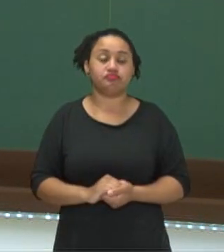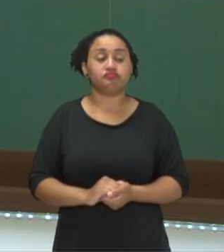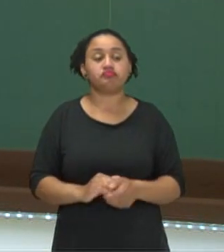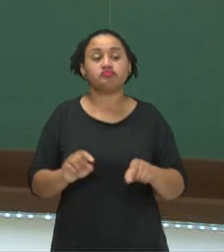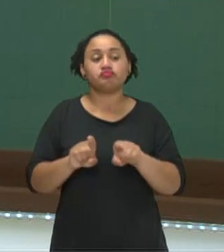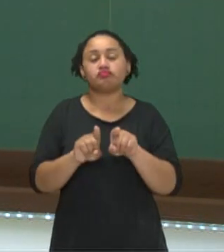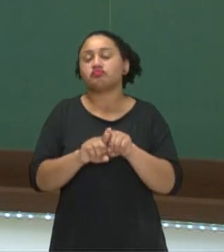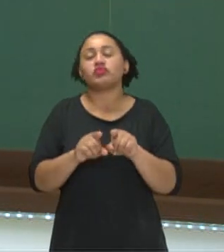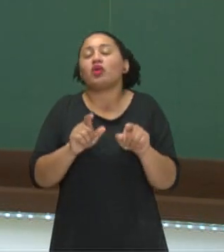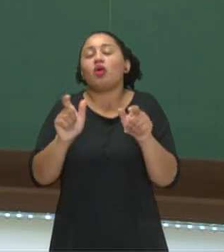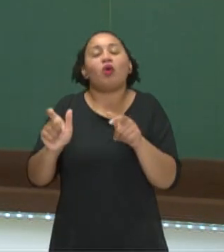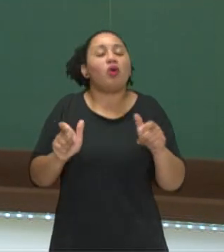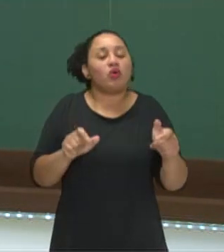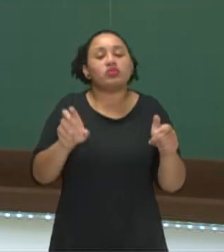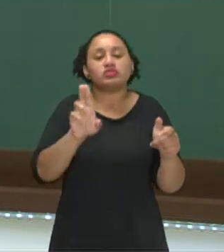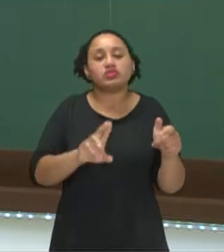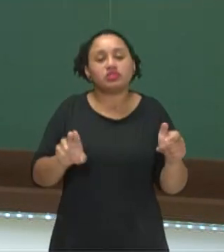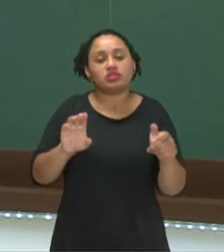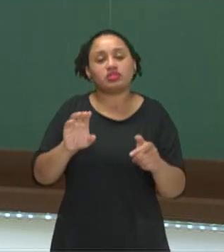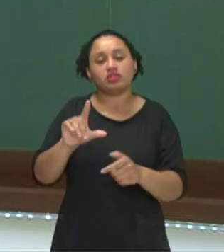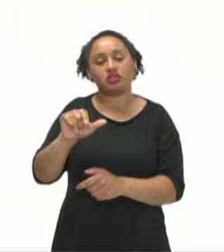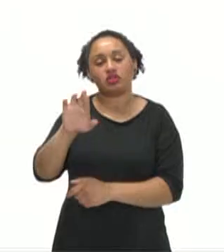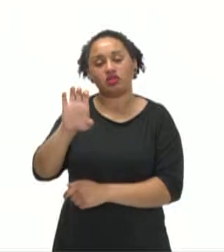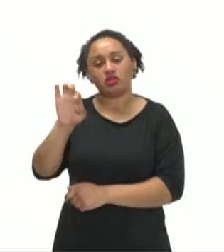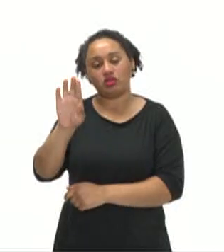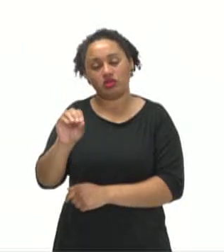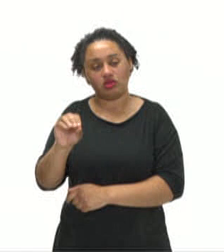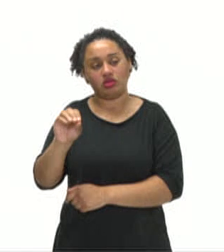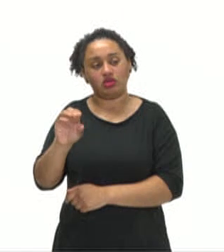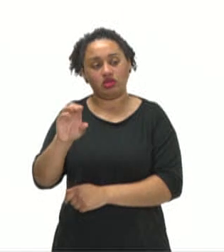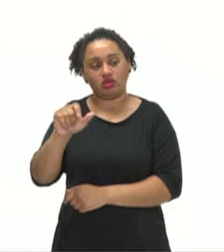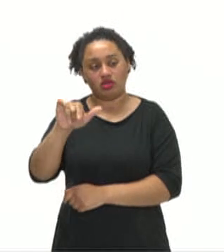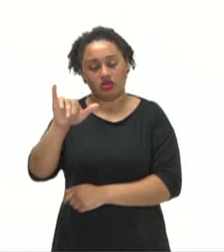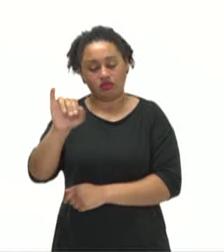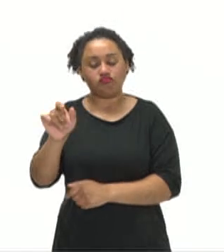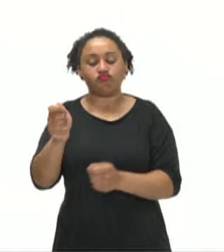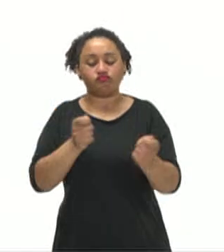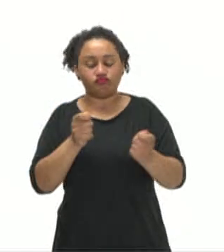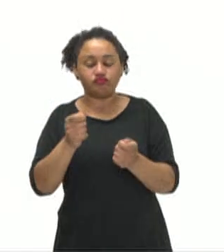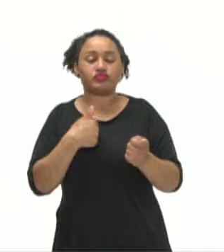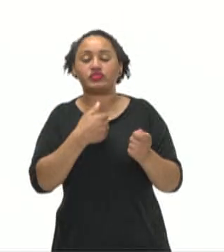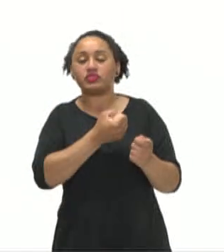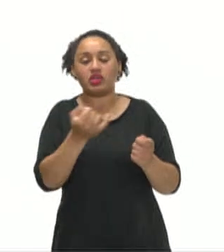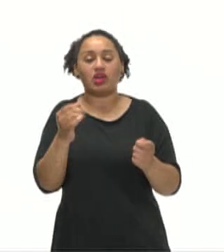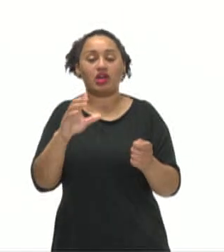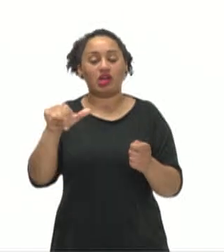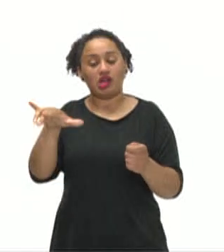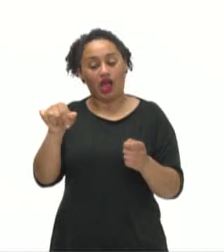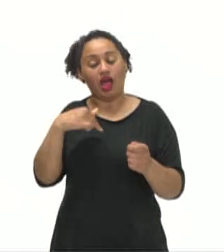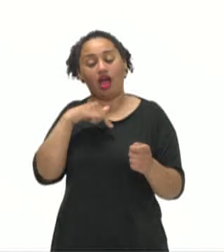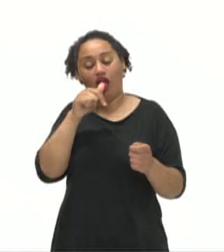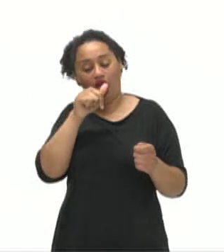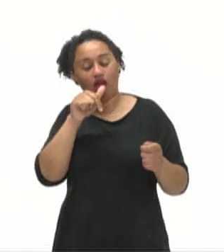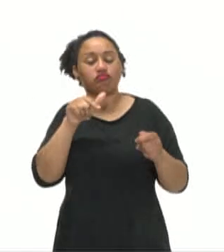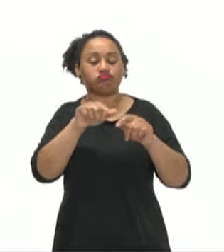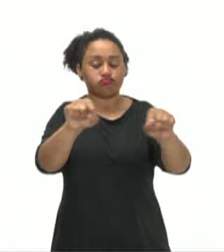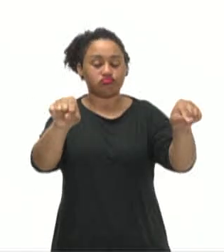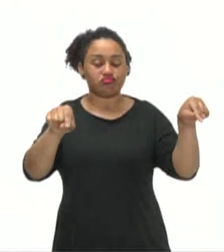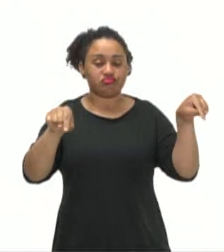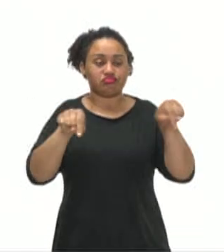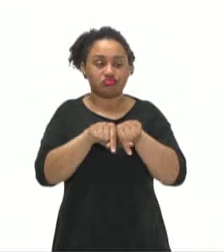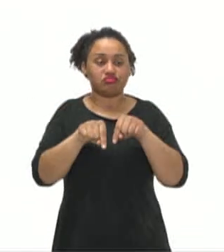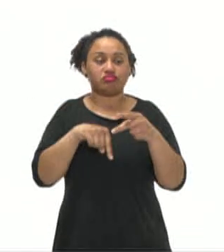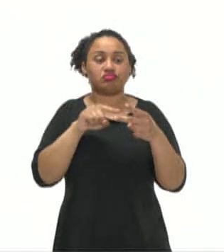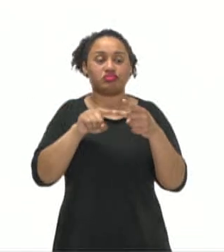Algumas aplicações do cloreto de cálcio, então. Manutenção dos níveis de cálcio das águas das piscinas, do degelo de